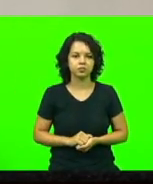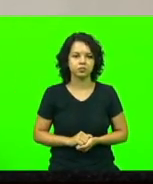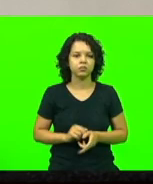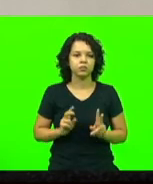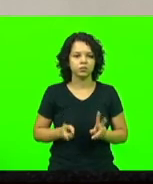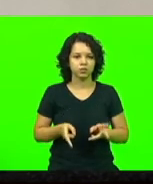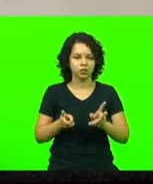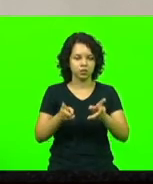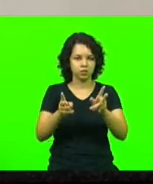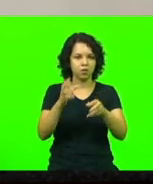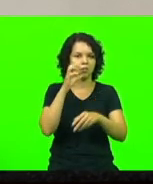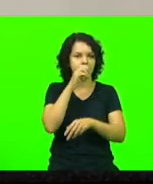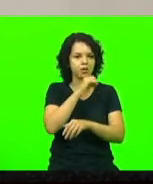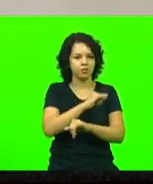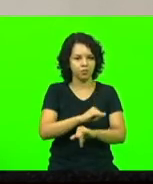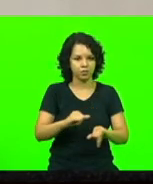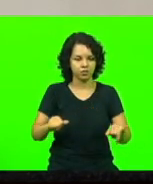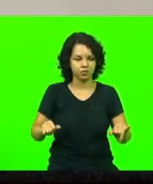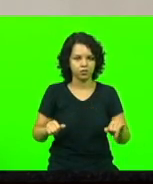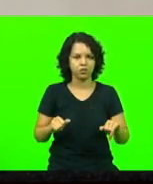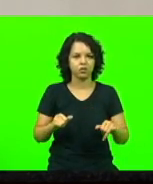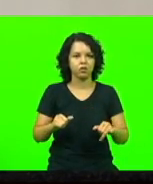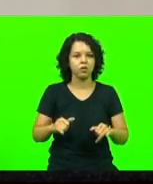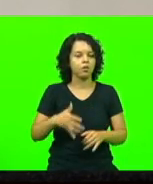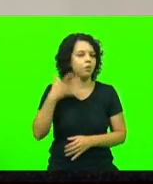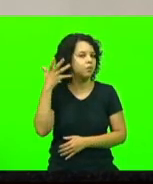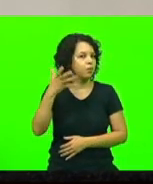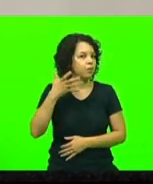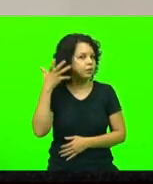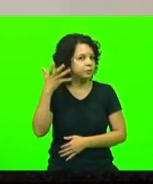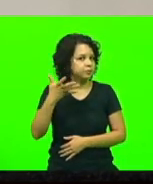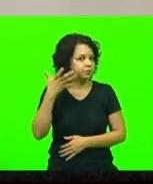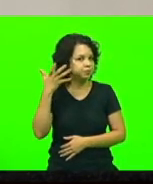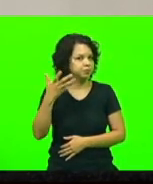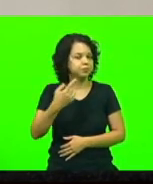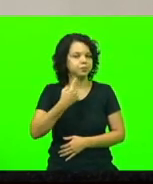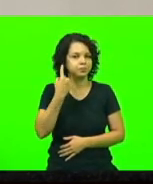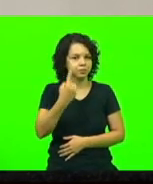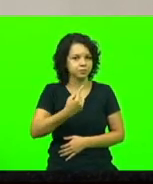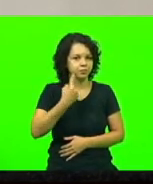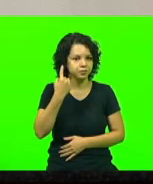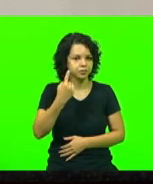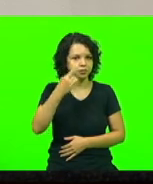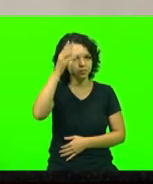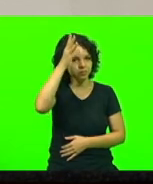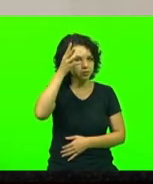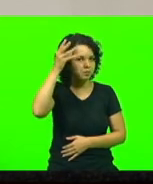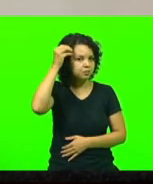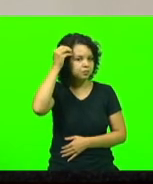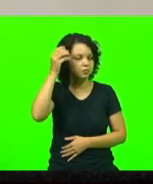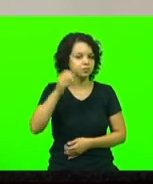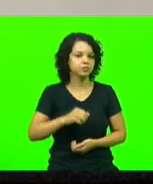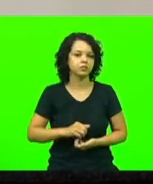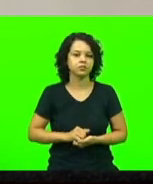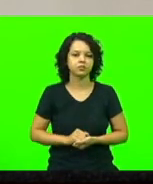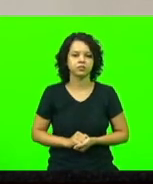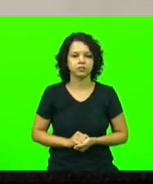Ainda nas breves comunicações, a próxima oradora, deputada Luciane Carminati.